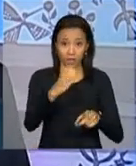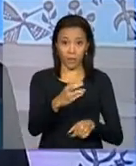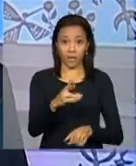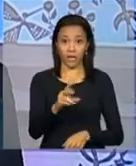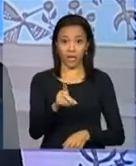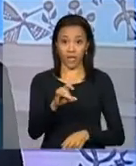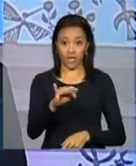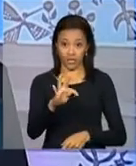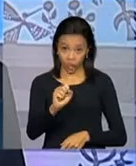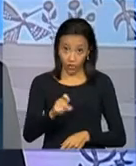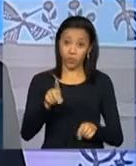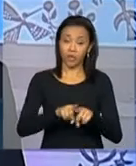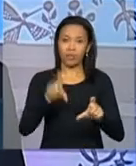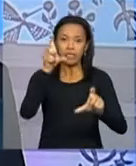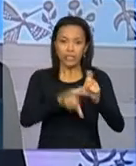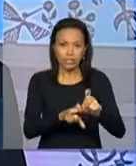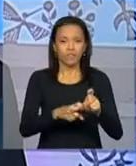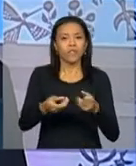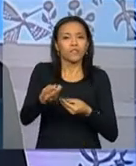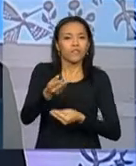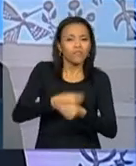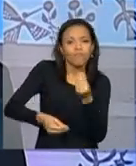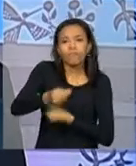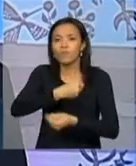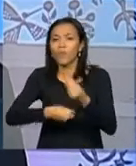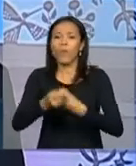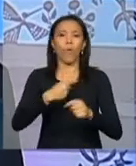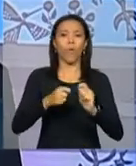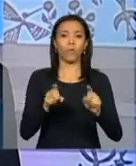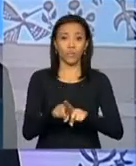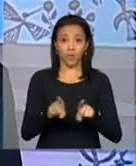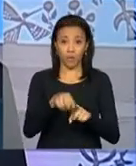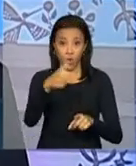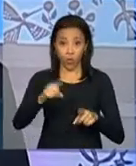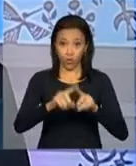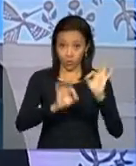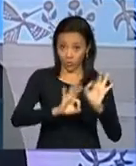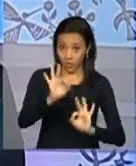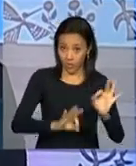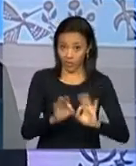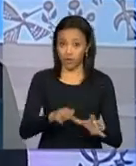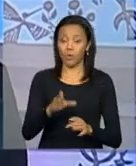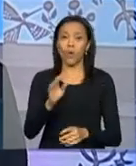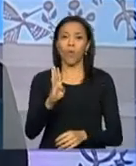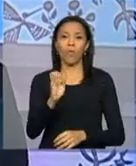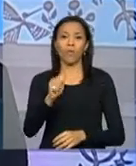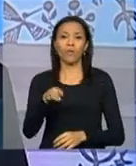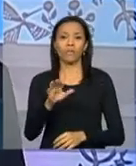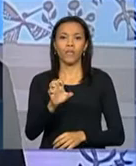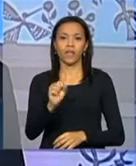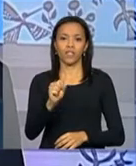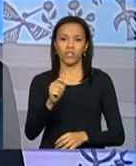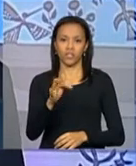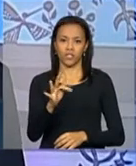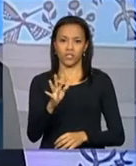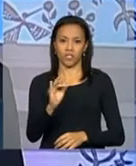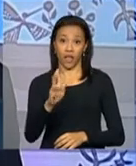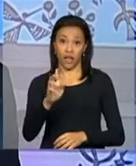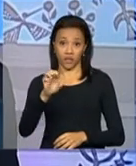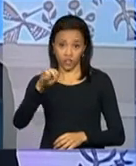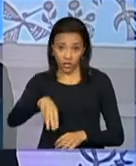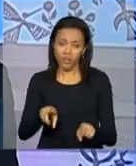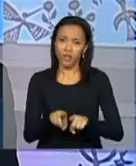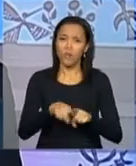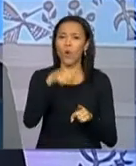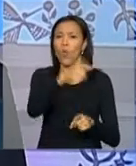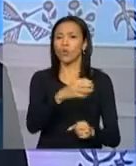renegociou dívidas e ampliou programas como por exemplo garantia Safra e o bolsa estiagem já os investimentos em obras de